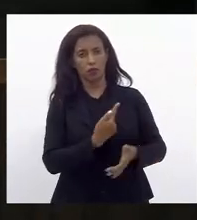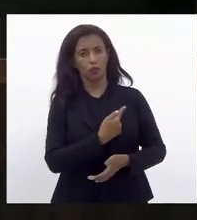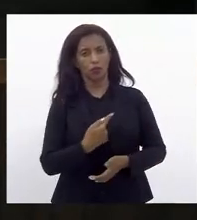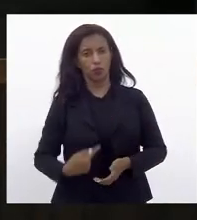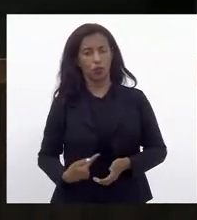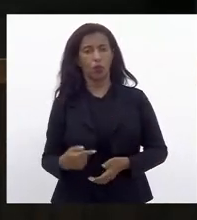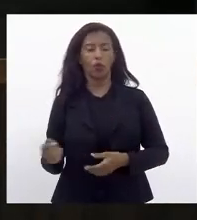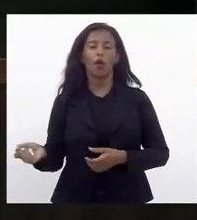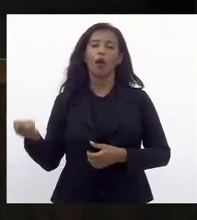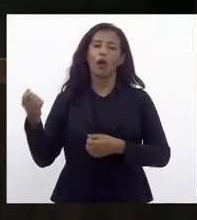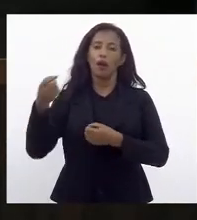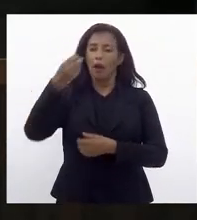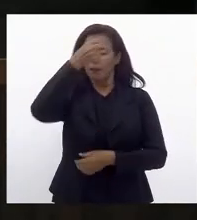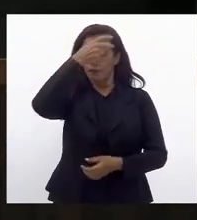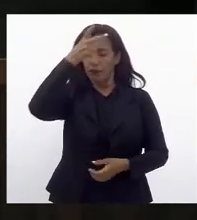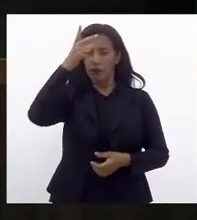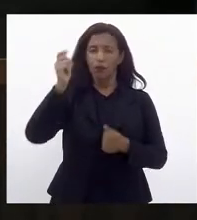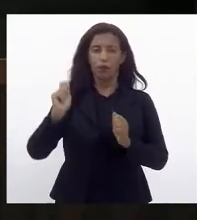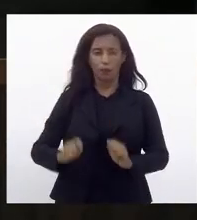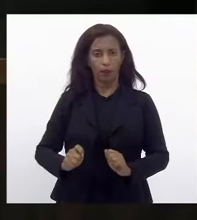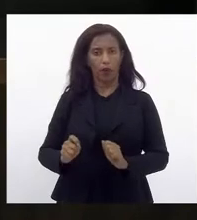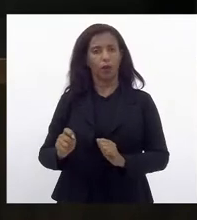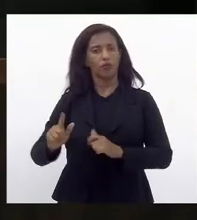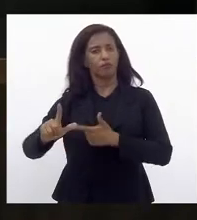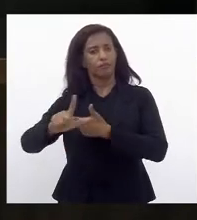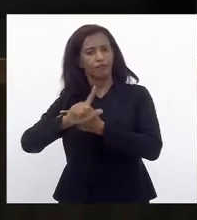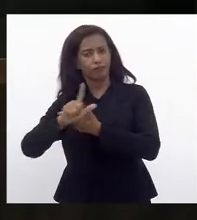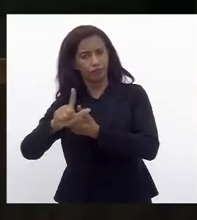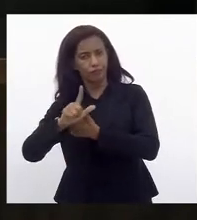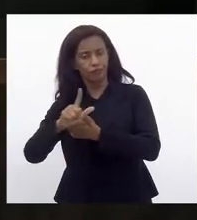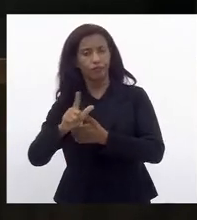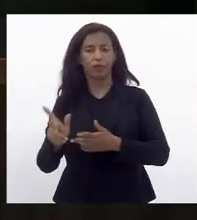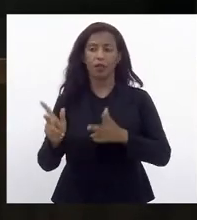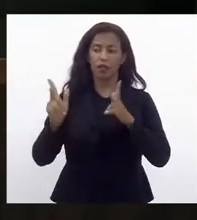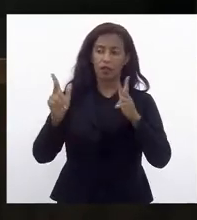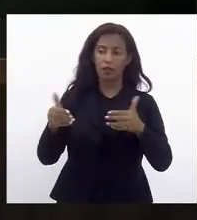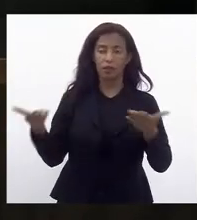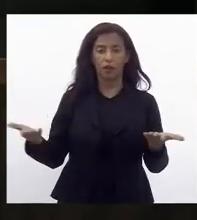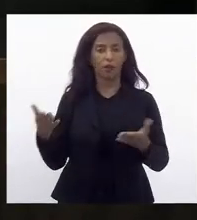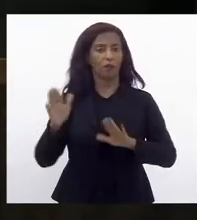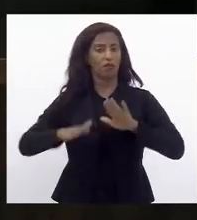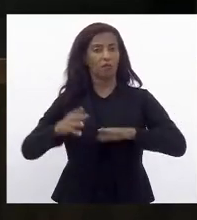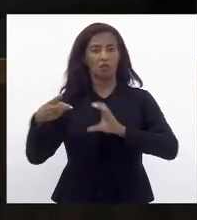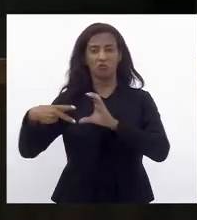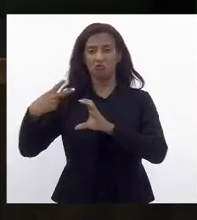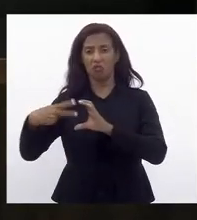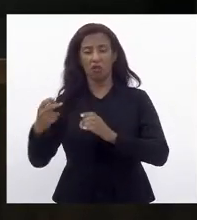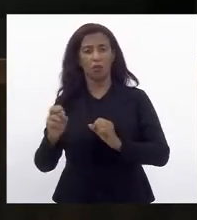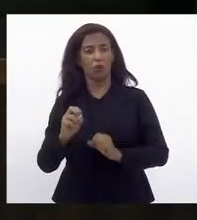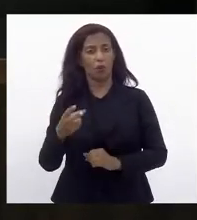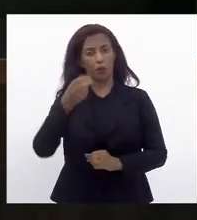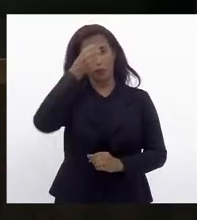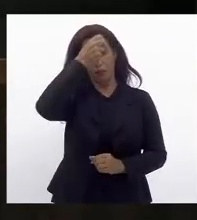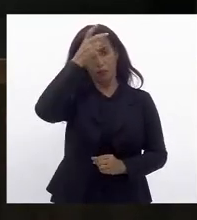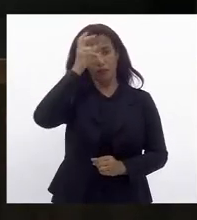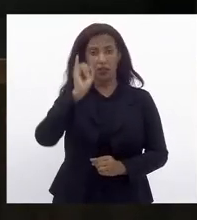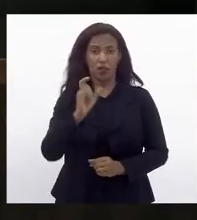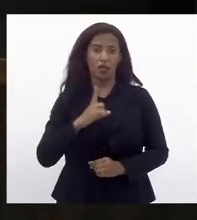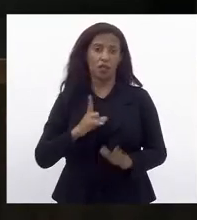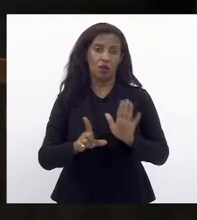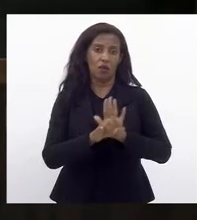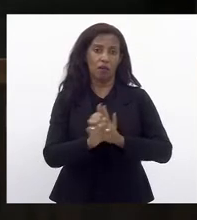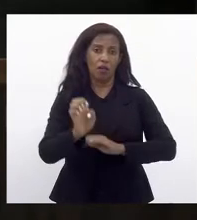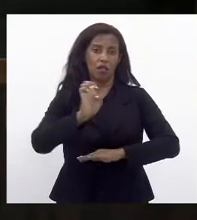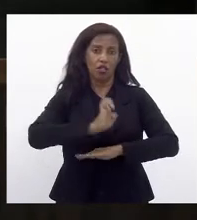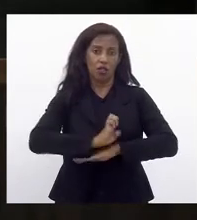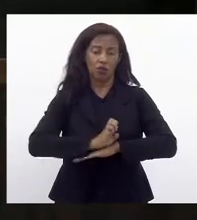o município pôde legislar. E é o mesmo caso, independente de Câmara de Vereadores ou mesmo de prefeitos, se existe uma lei estadual,